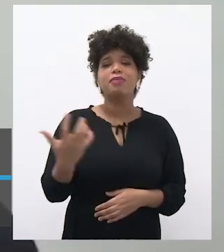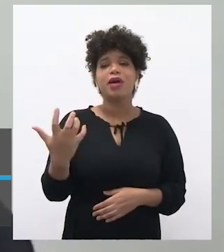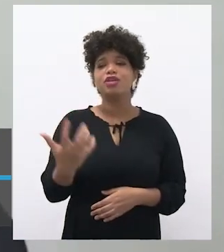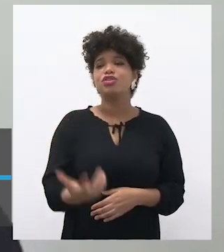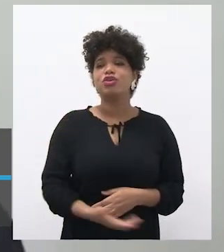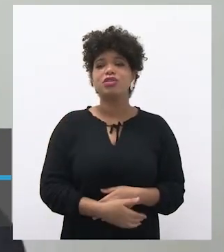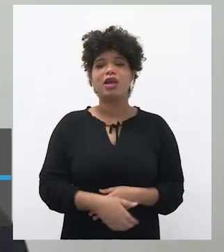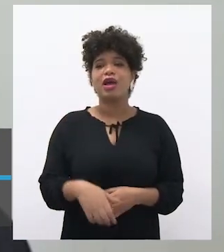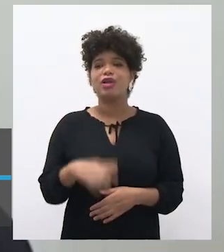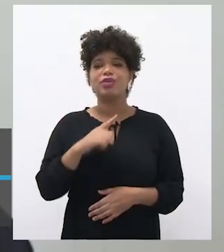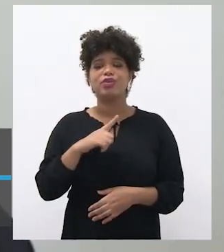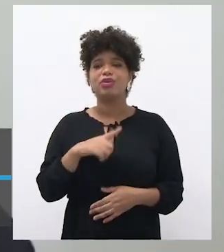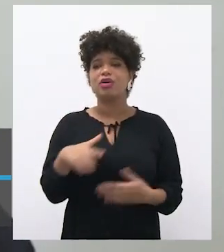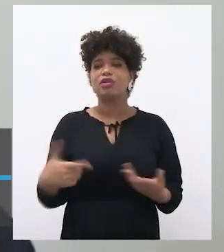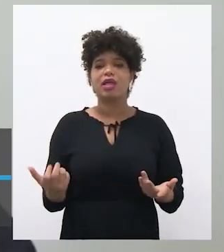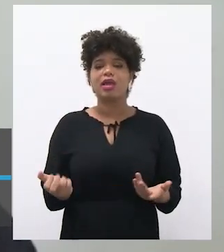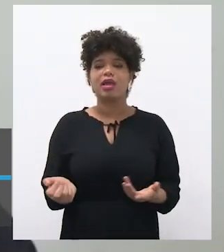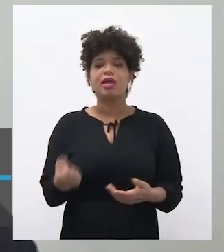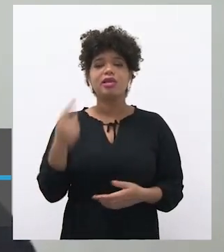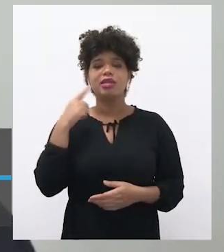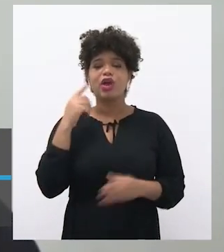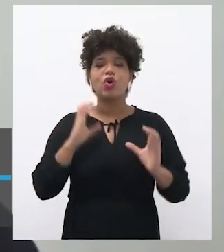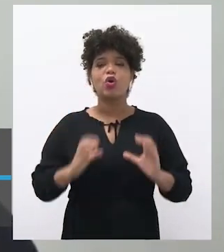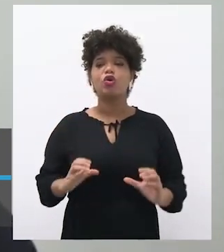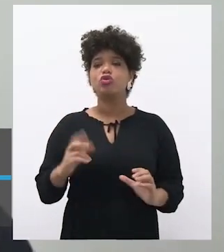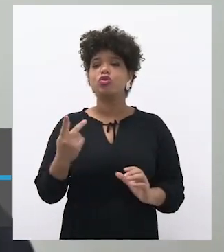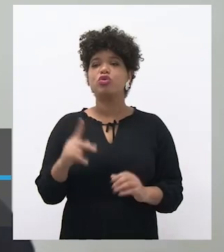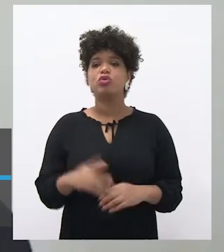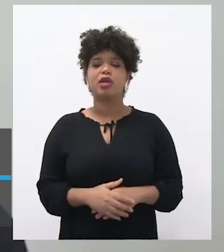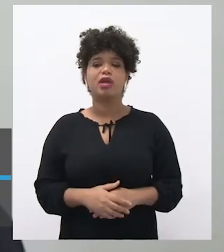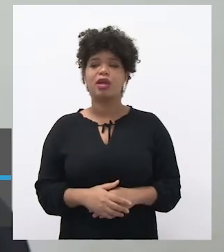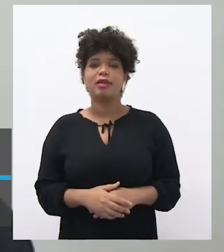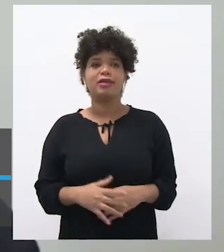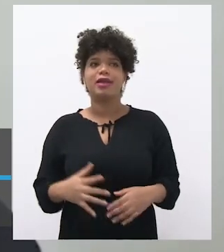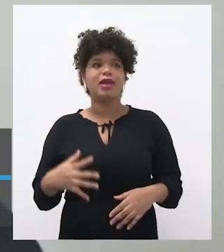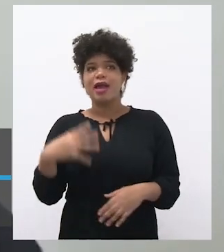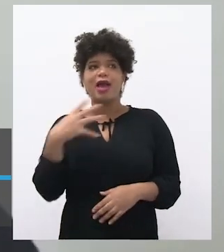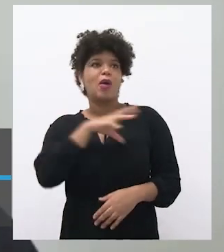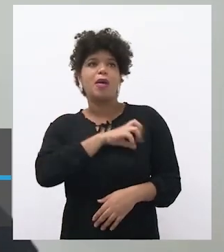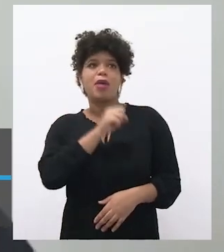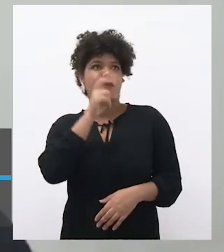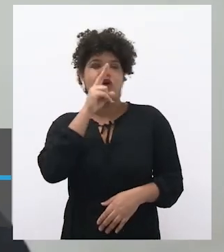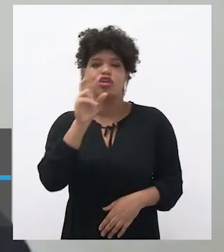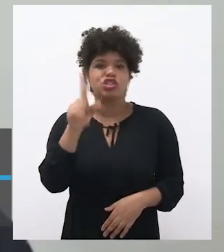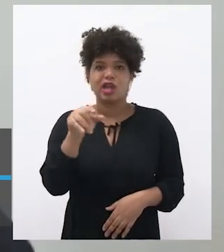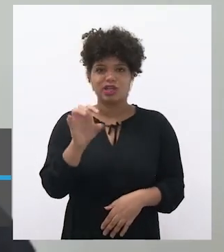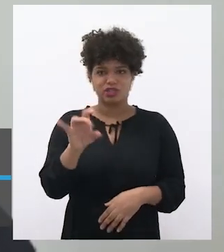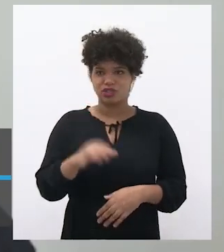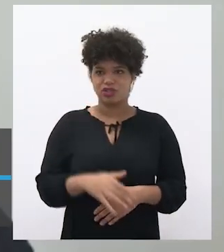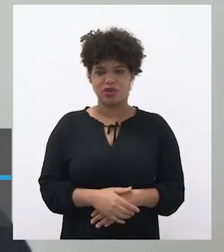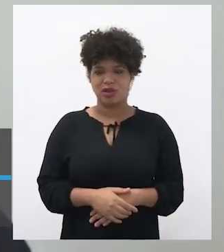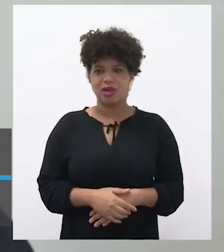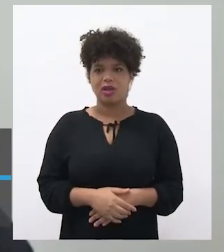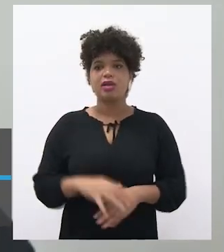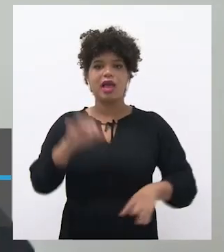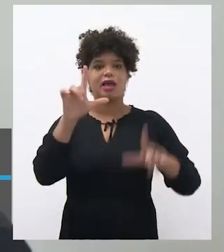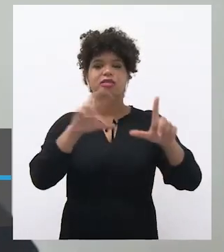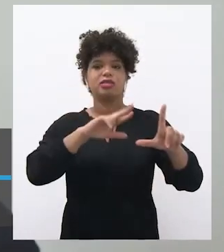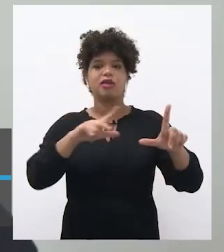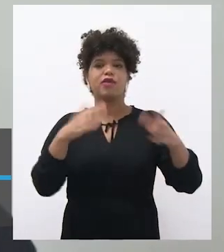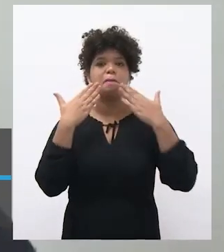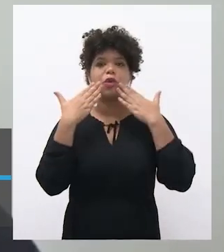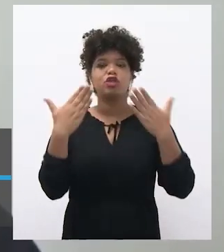que provoca, né, aquele que ameaça alguém, ameaça de provocar um mal injusto e grave, né?